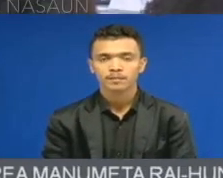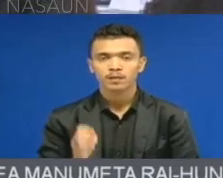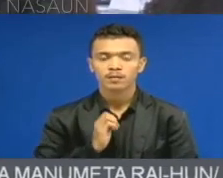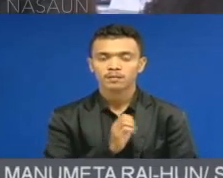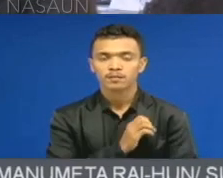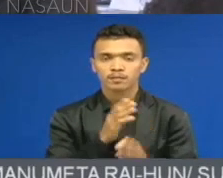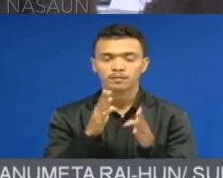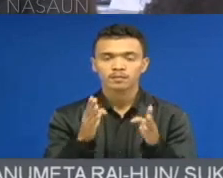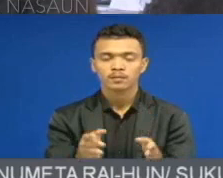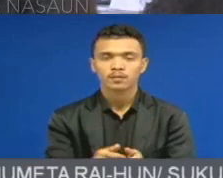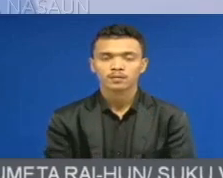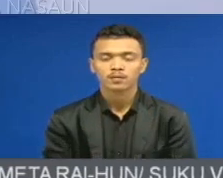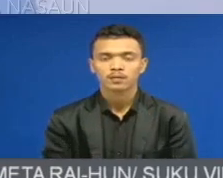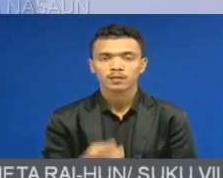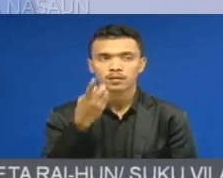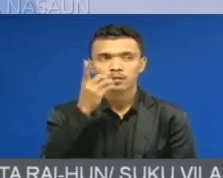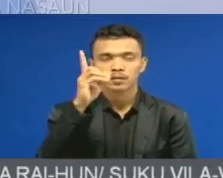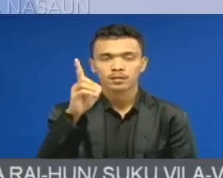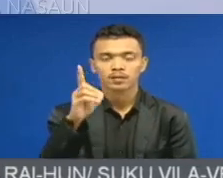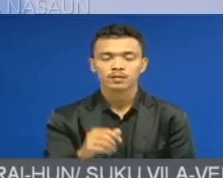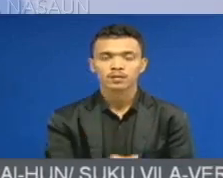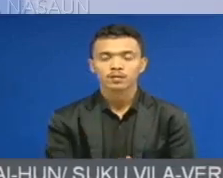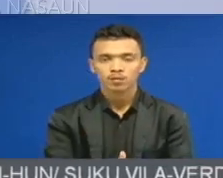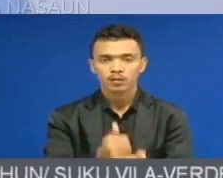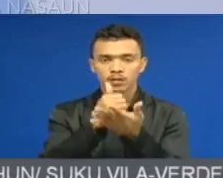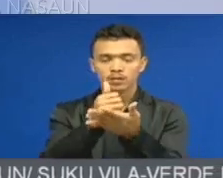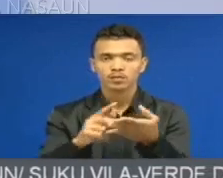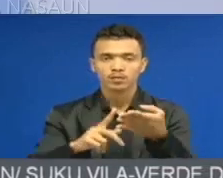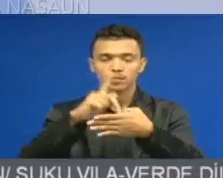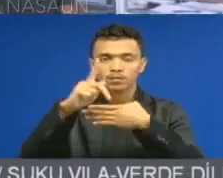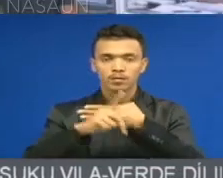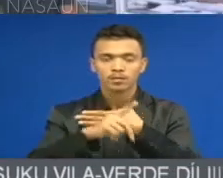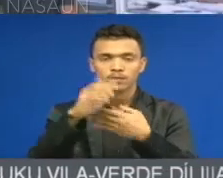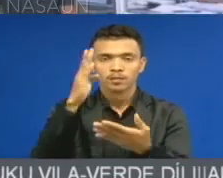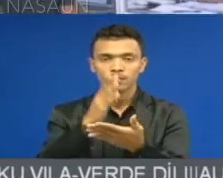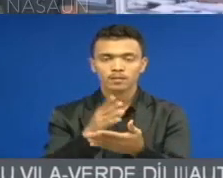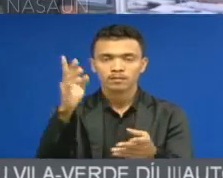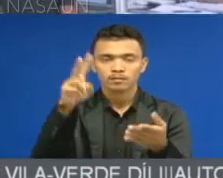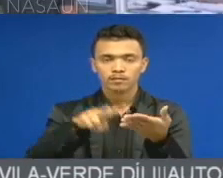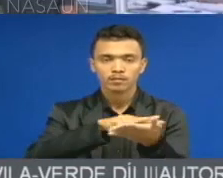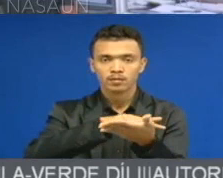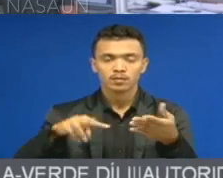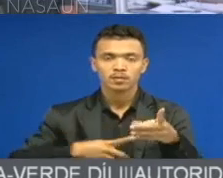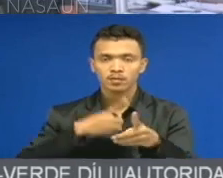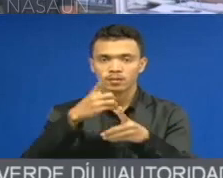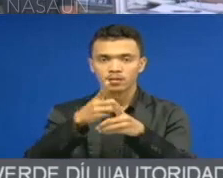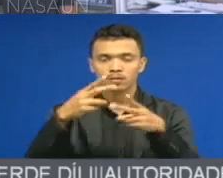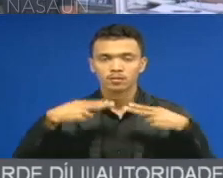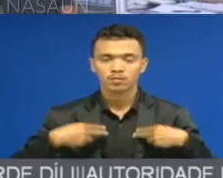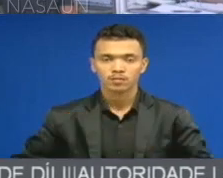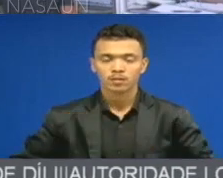Training Program Patrick Early declara de prontidão, onde apoia o programa luta combate caso violação de direitos humanos e a